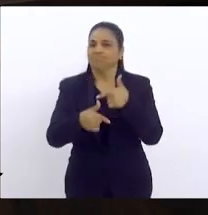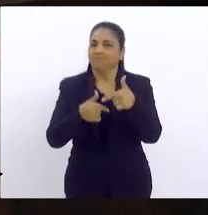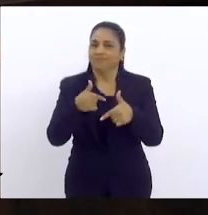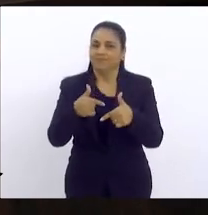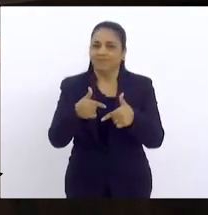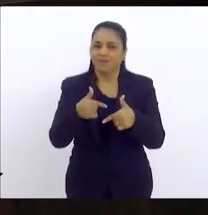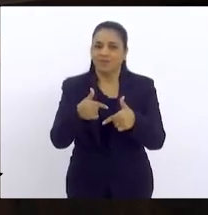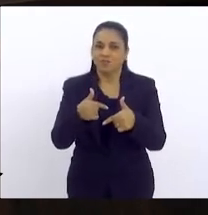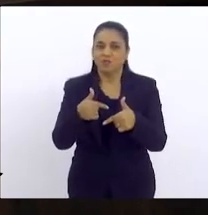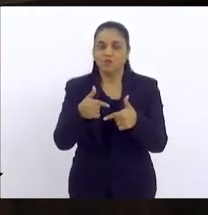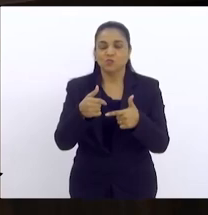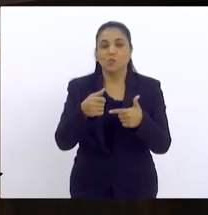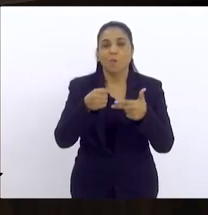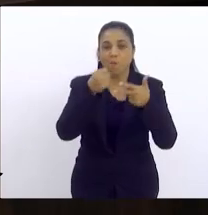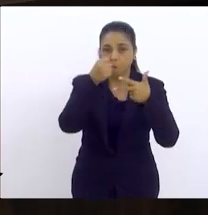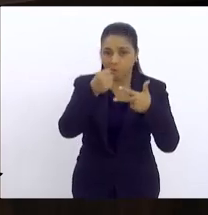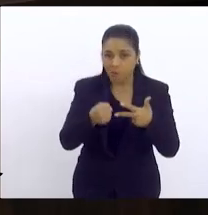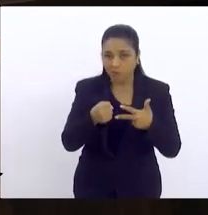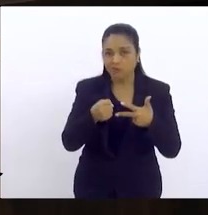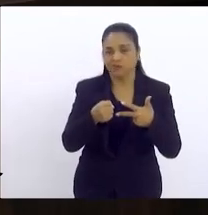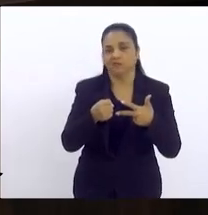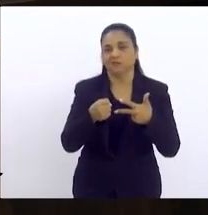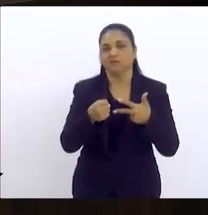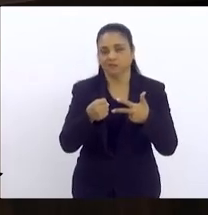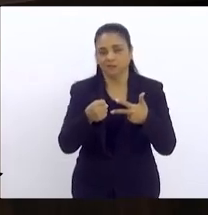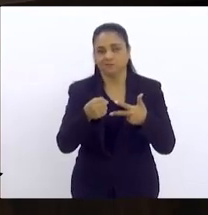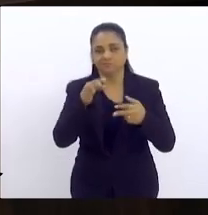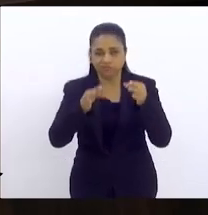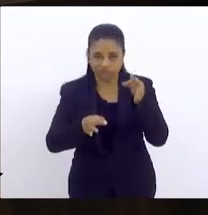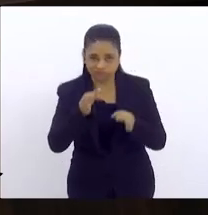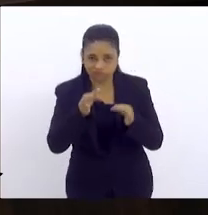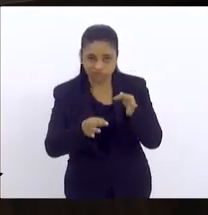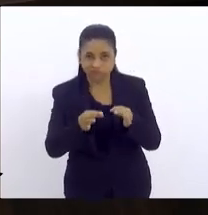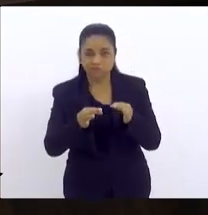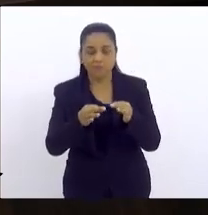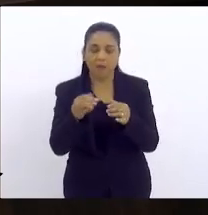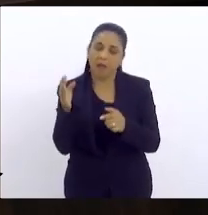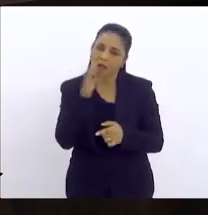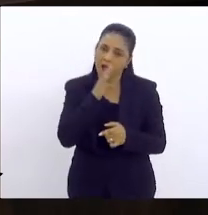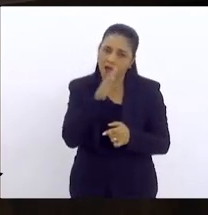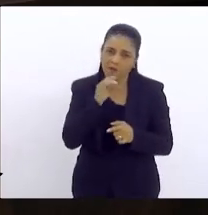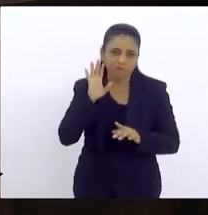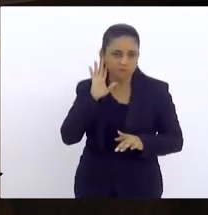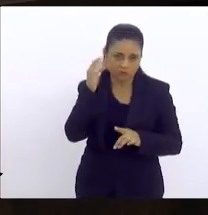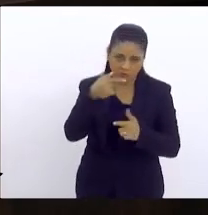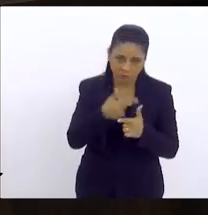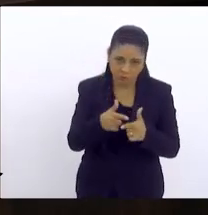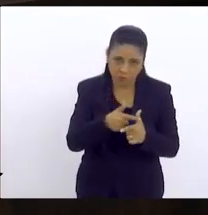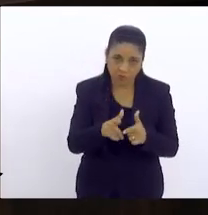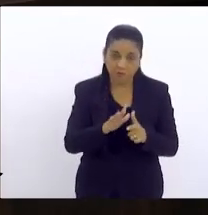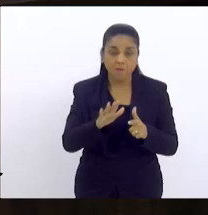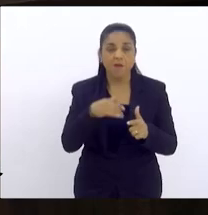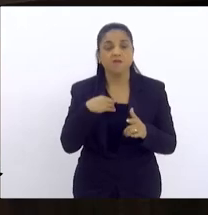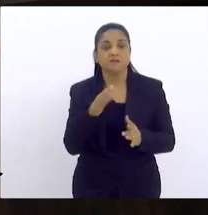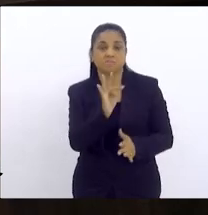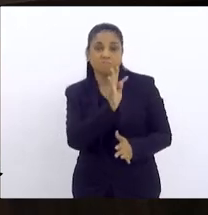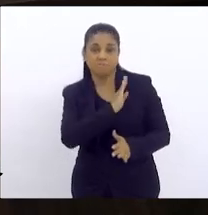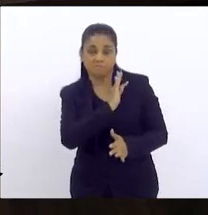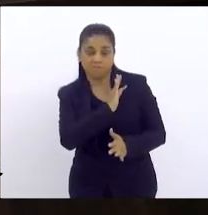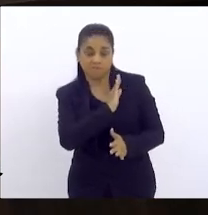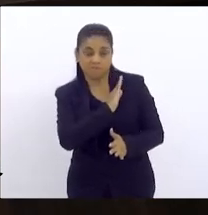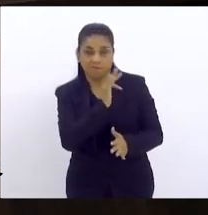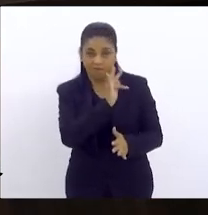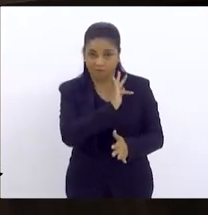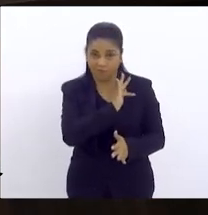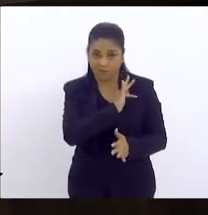no Poder Executivo para que isso se acelere é uma necessidade hoje da Baixada Fluminense que nós tenhamos mais